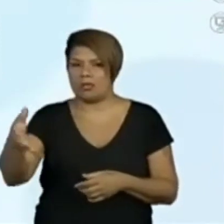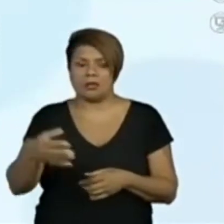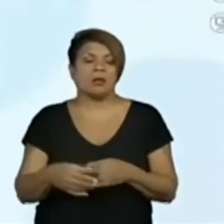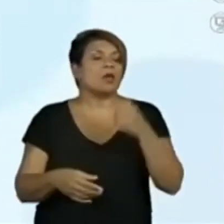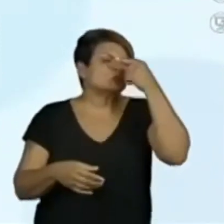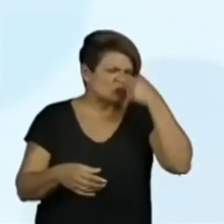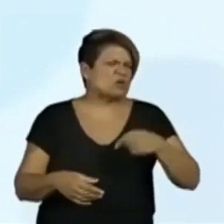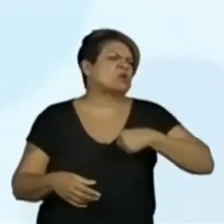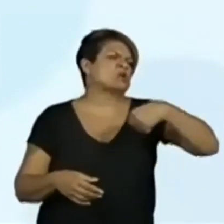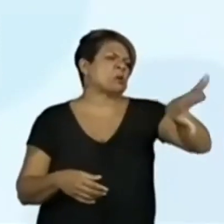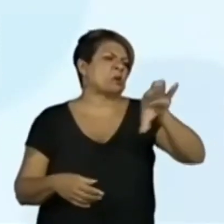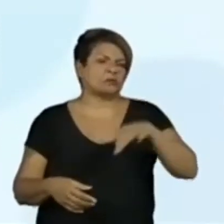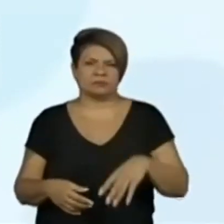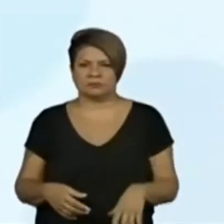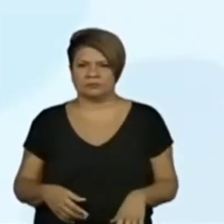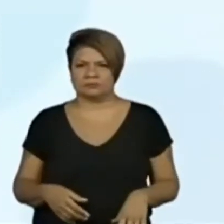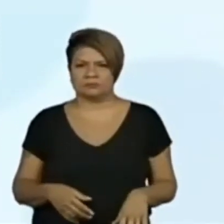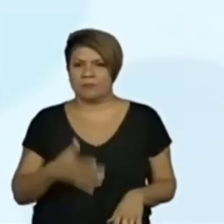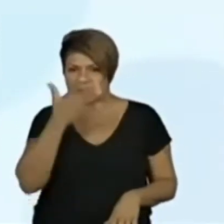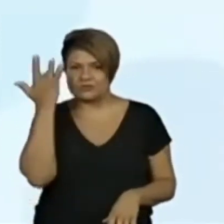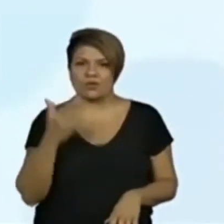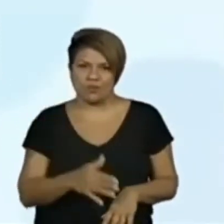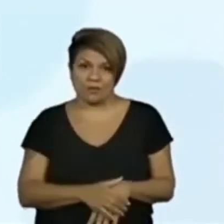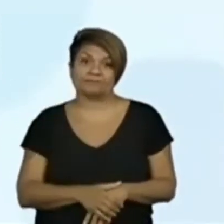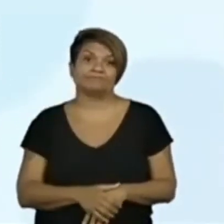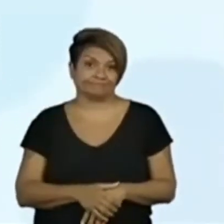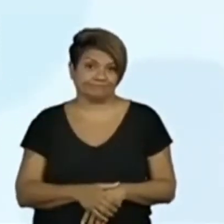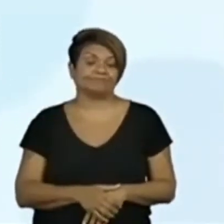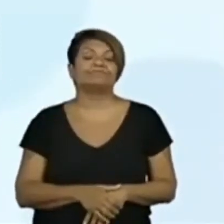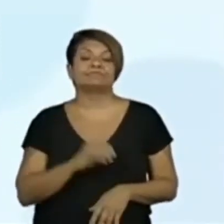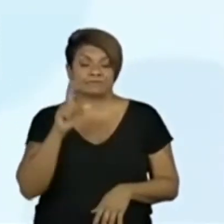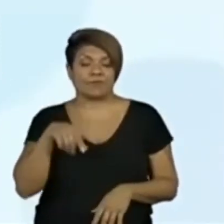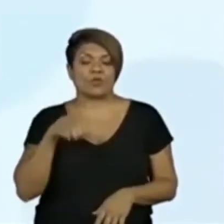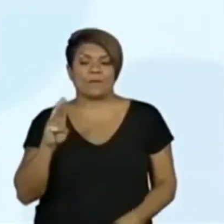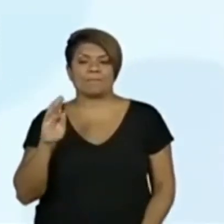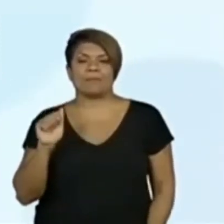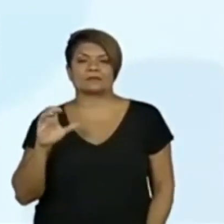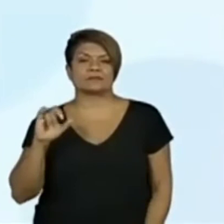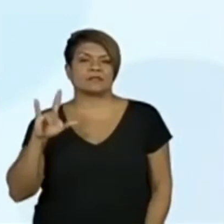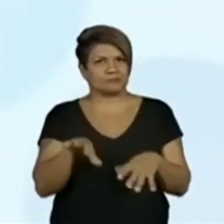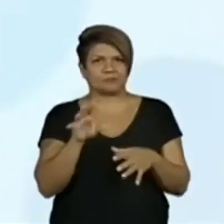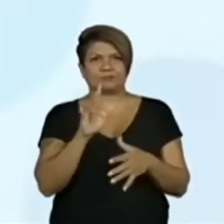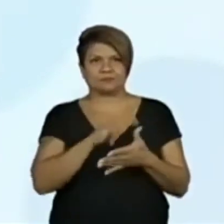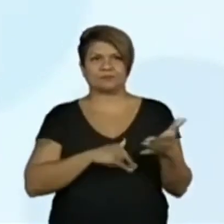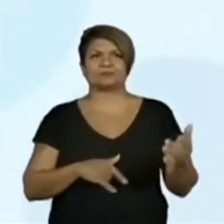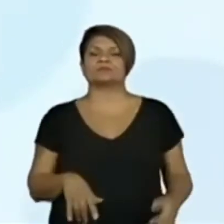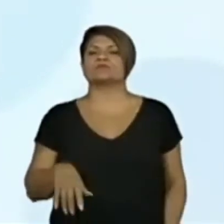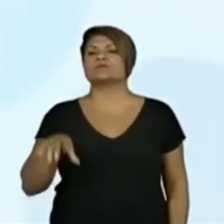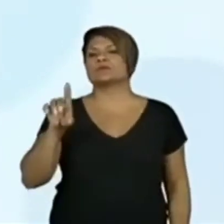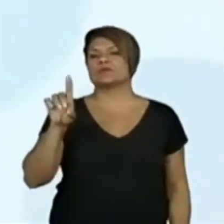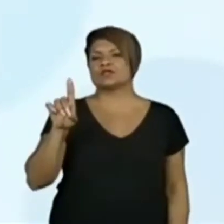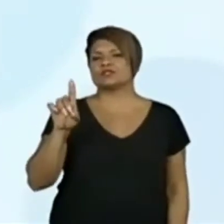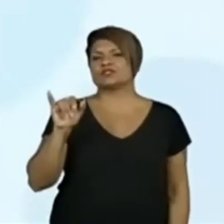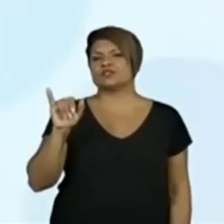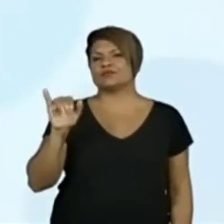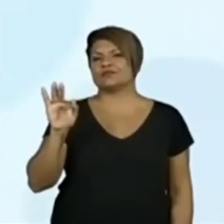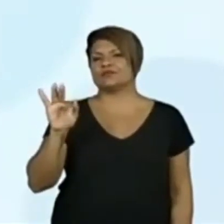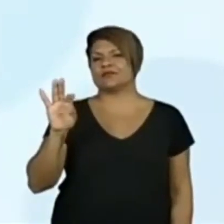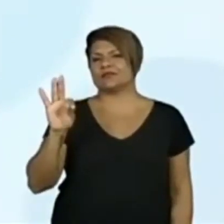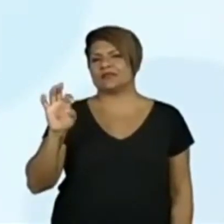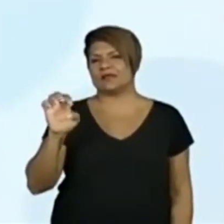vou destacar aqui. É causada por um bacilo. Isso aqui já é uma pista. A doença é a